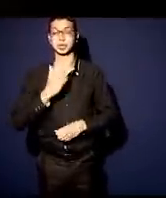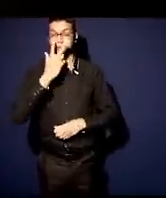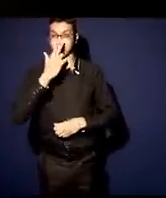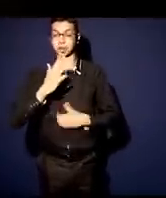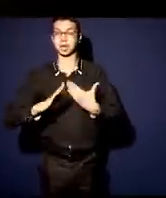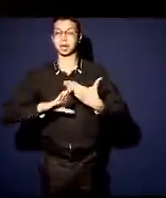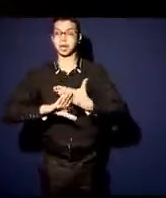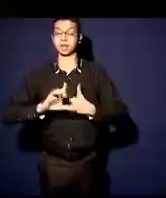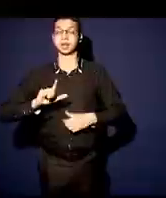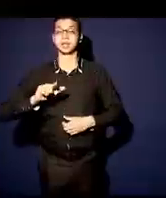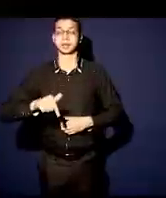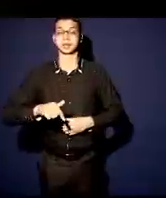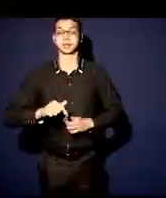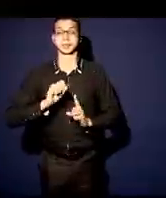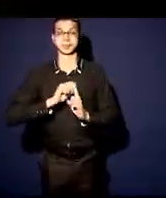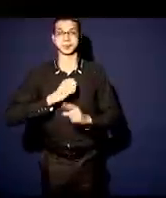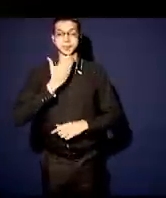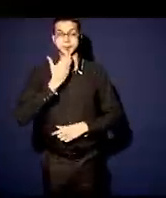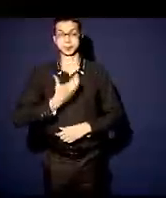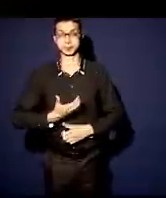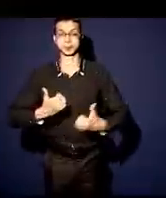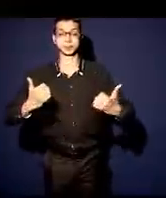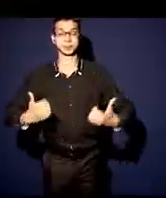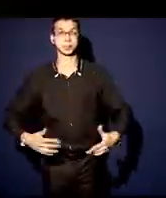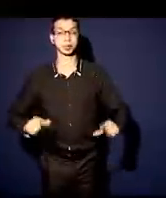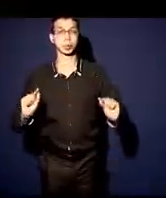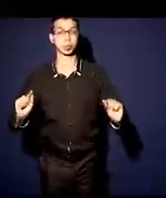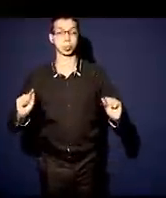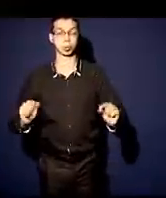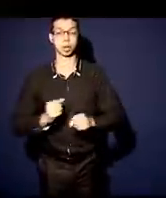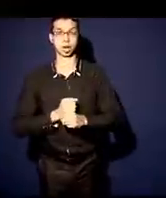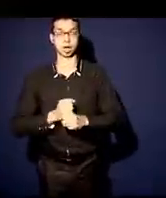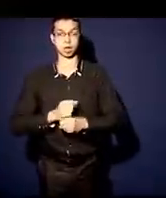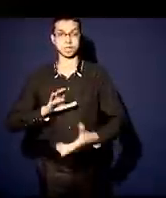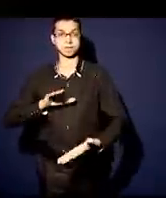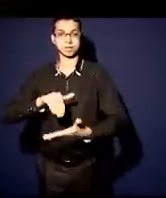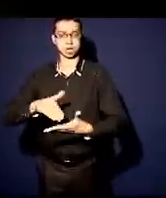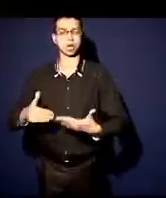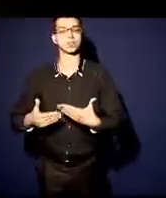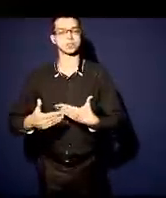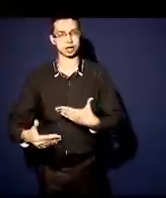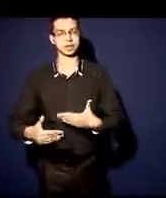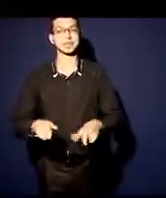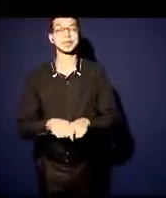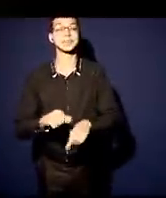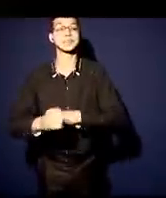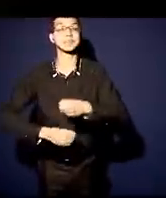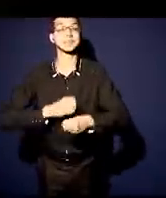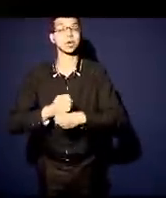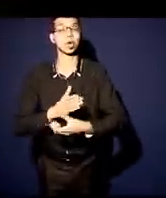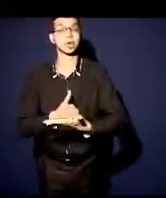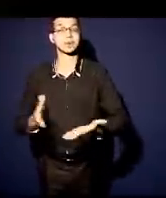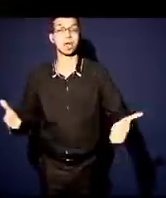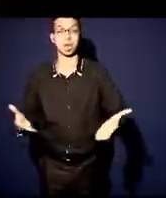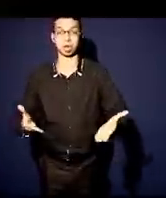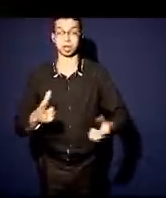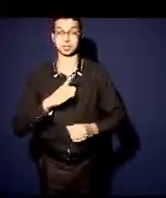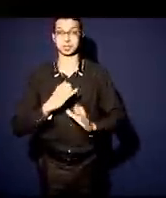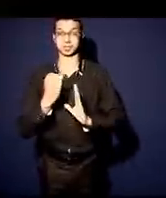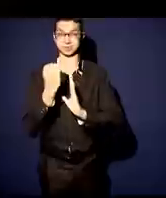em dezembro, já se dizia que ia ficar mais para o final do ano e início do próximo. E agora nós estamos na